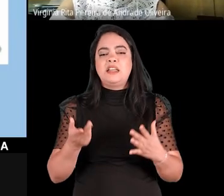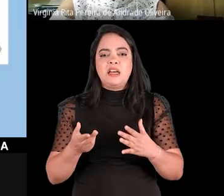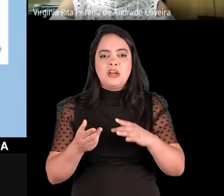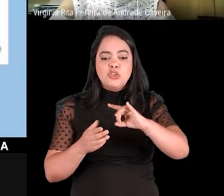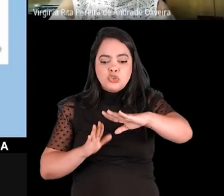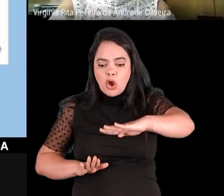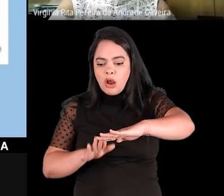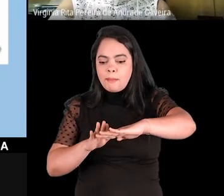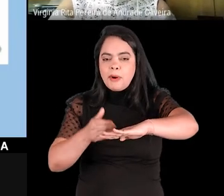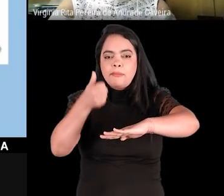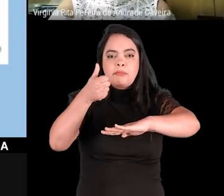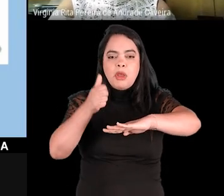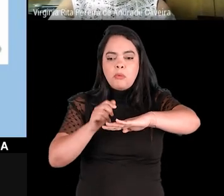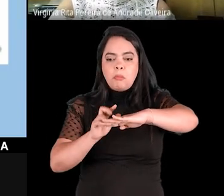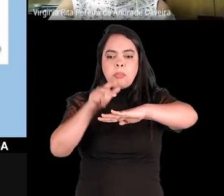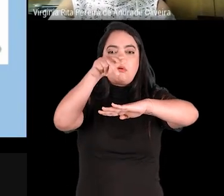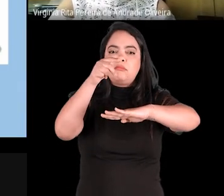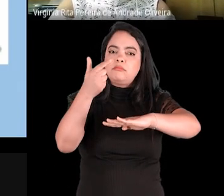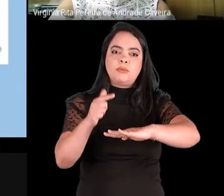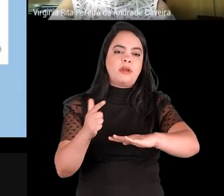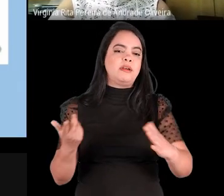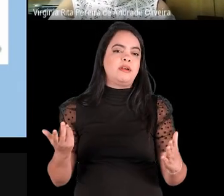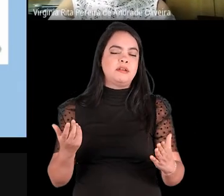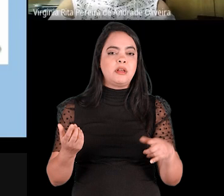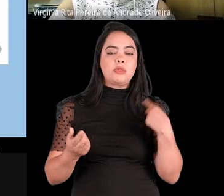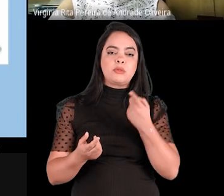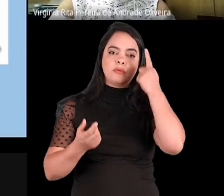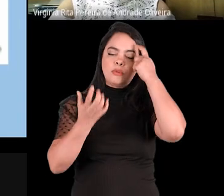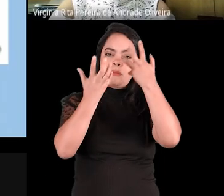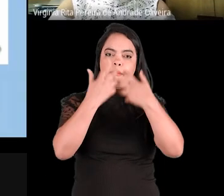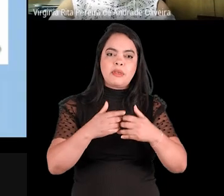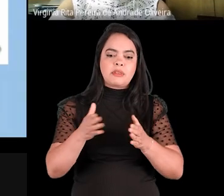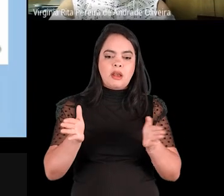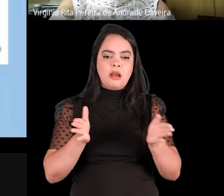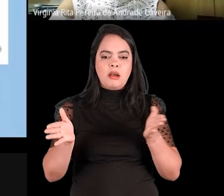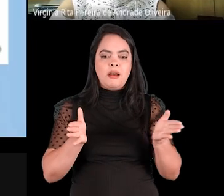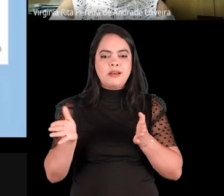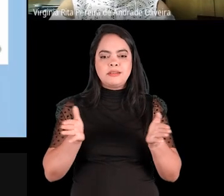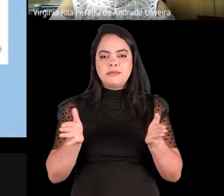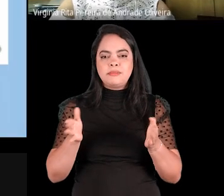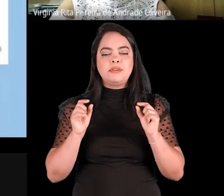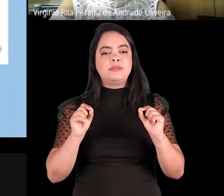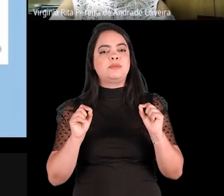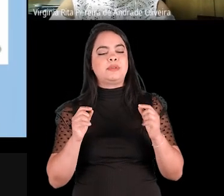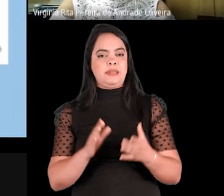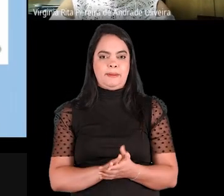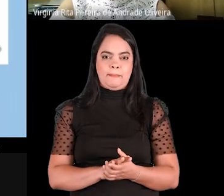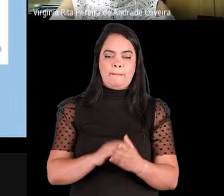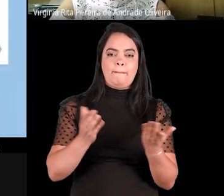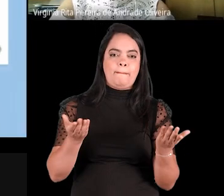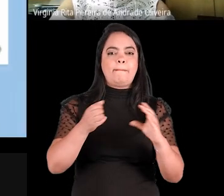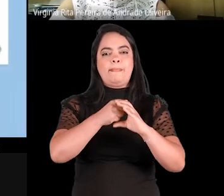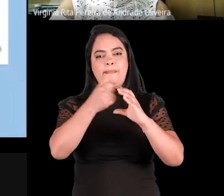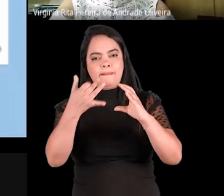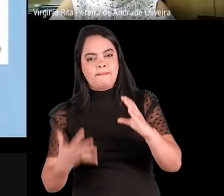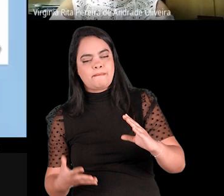degrau. Então, quando a gente pensa nessa questão da acessibilidade, em primeiro lugar, algumas características, né,